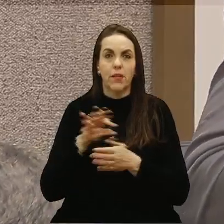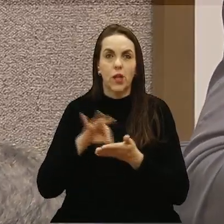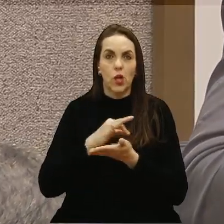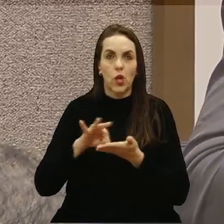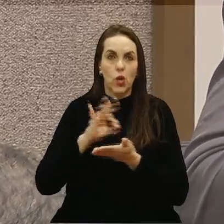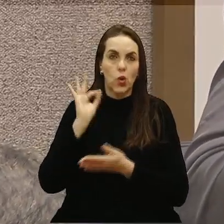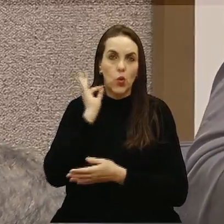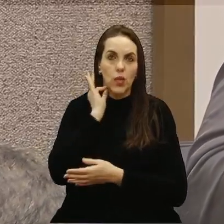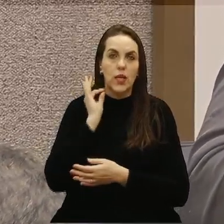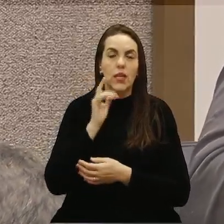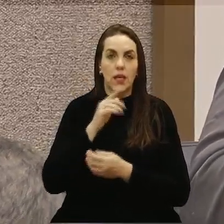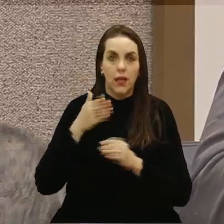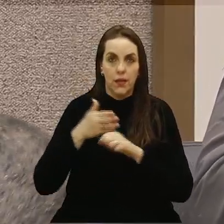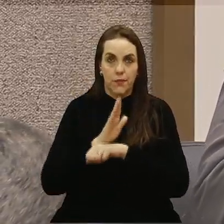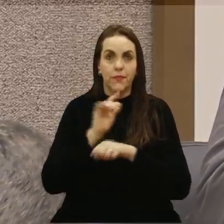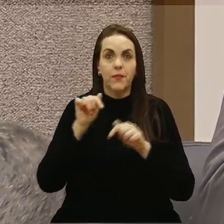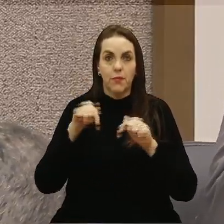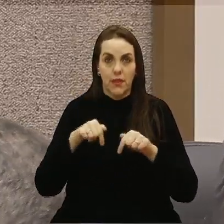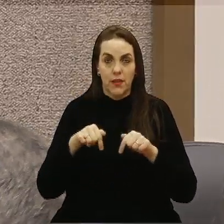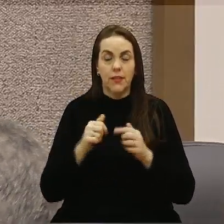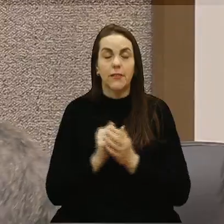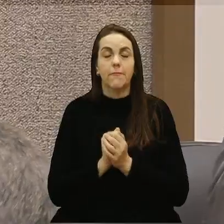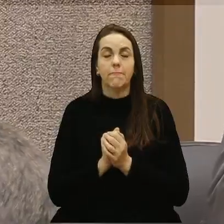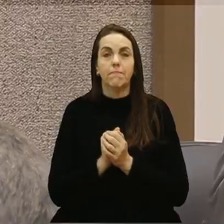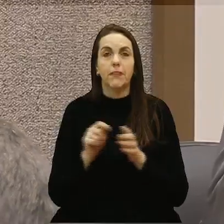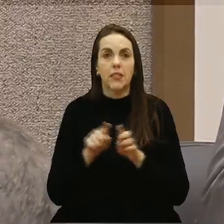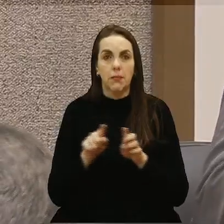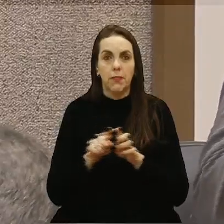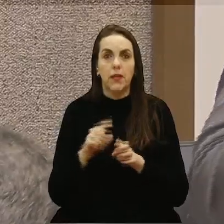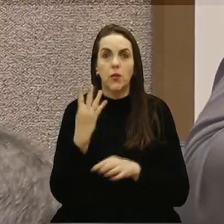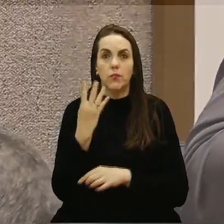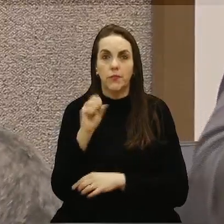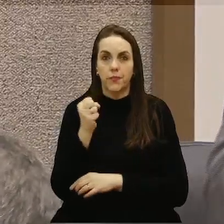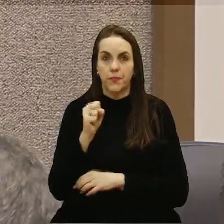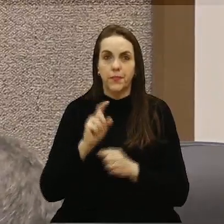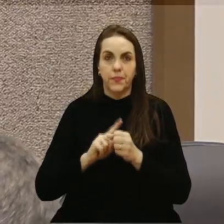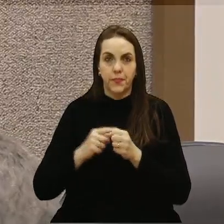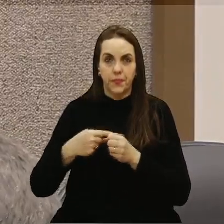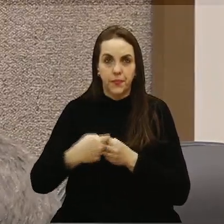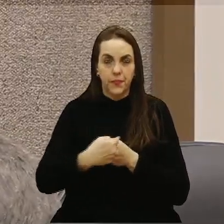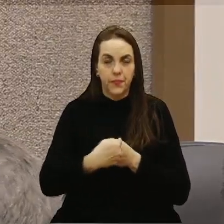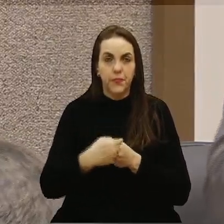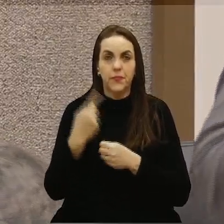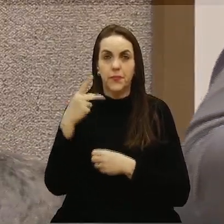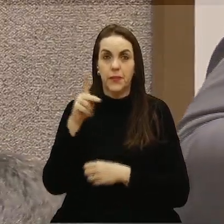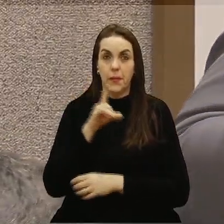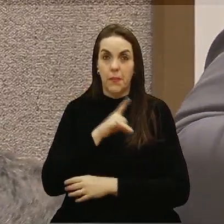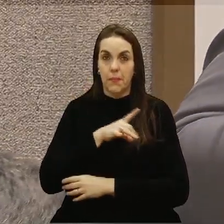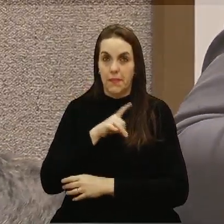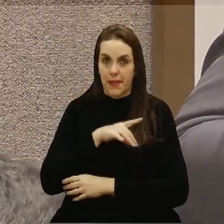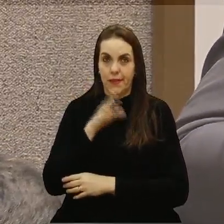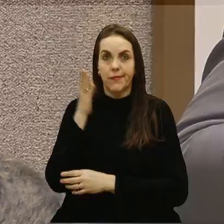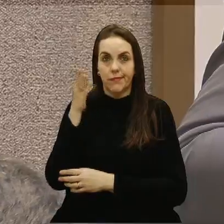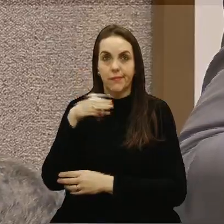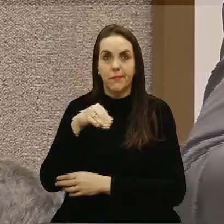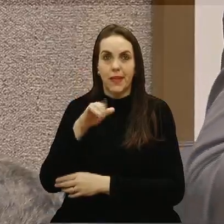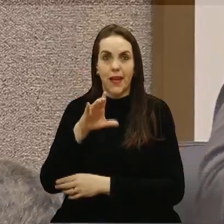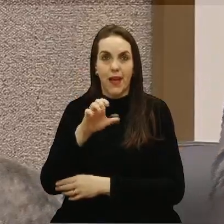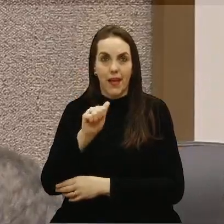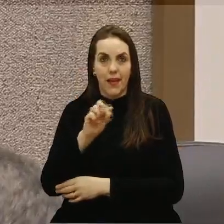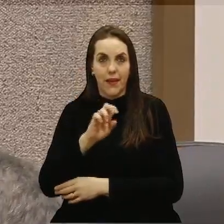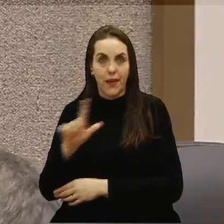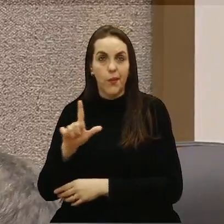aqui, também falando sobre os 48 municípios, que o seu medo, Micael, é o mesmo medo que